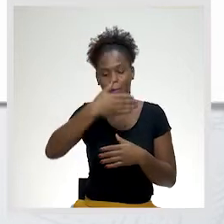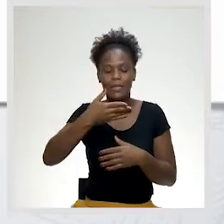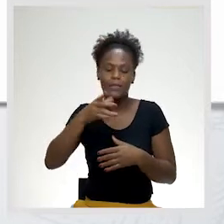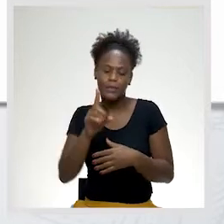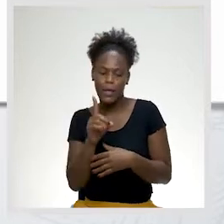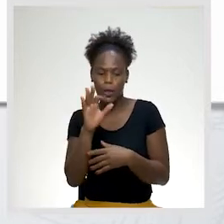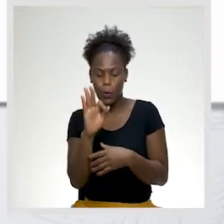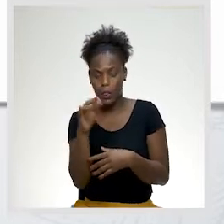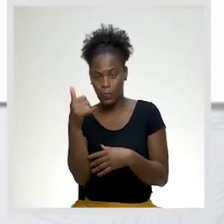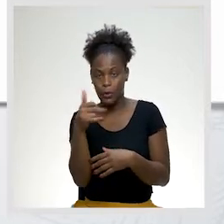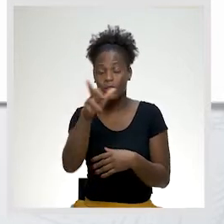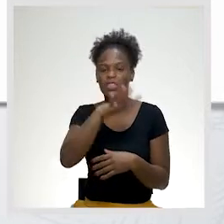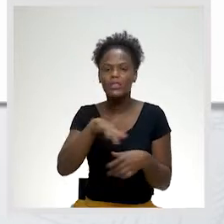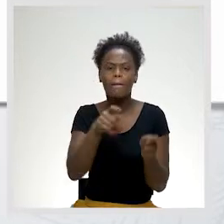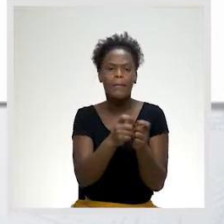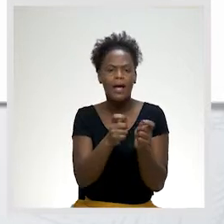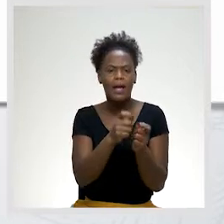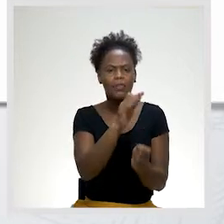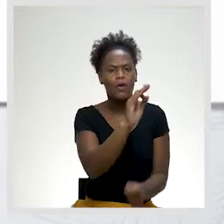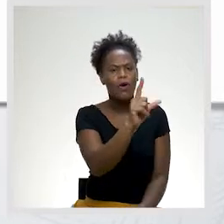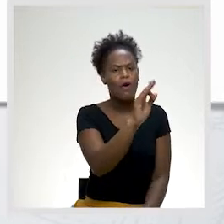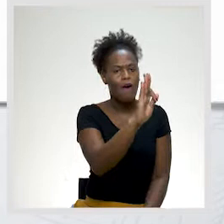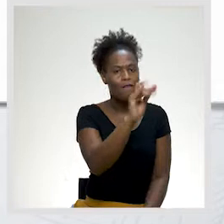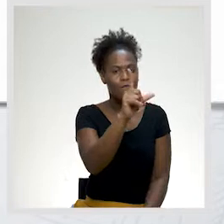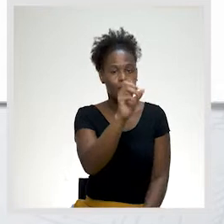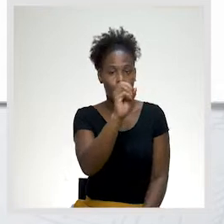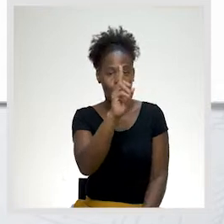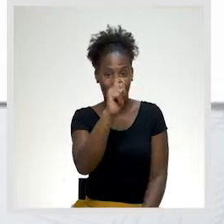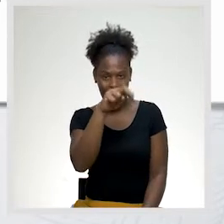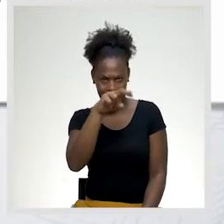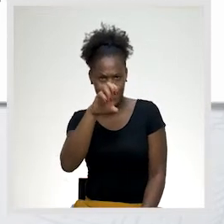1642, numa região perto de Florença, também em Itália.